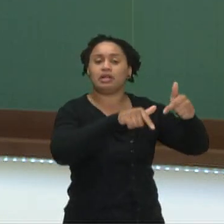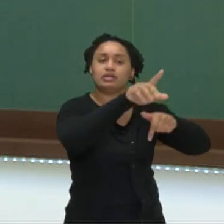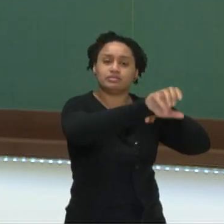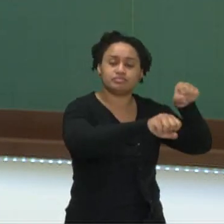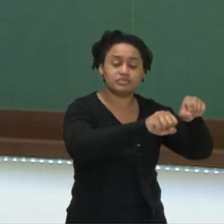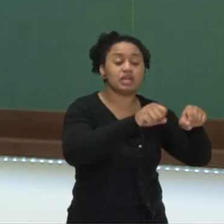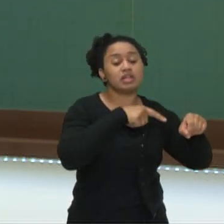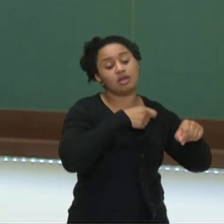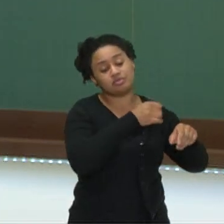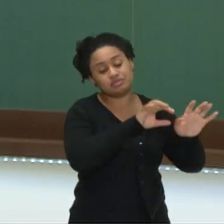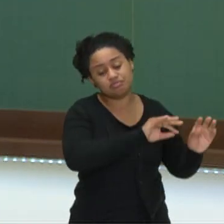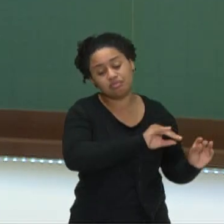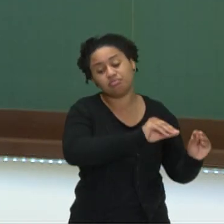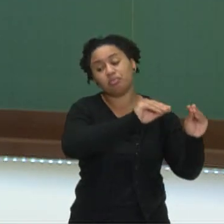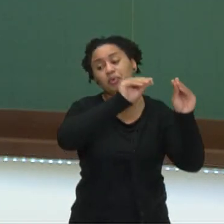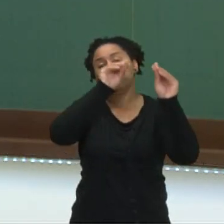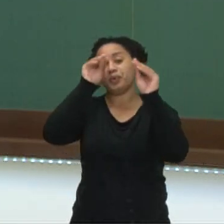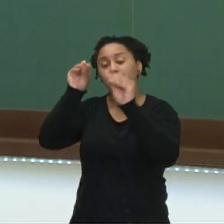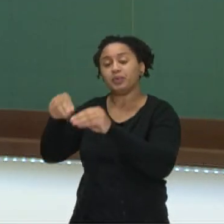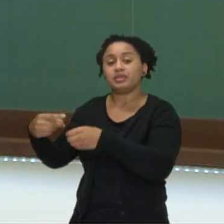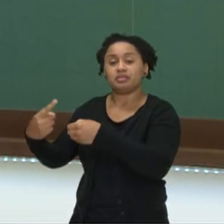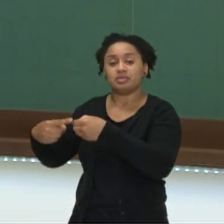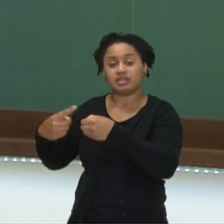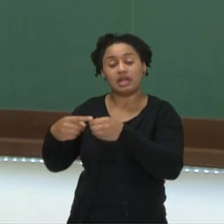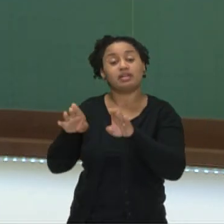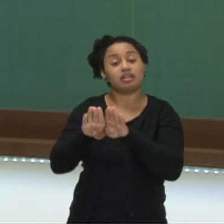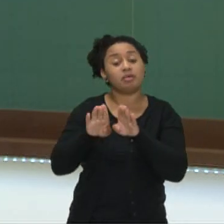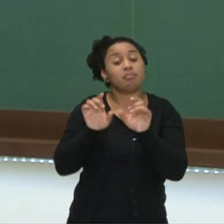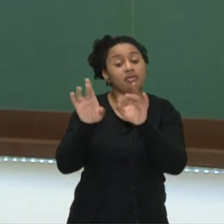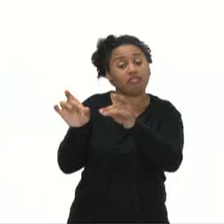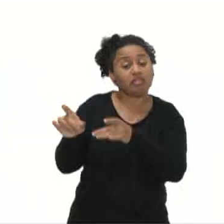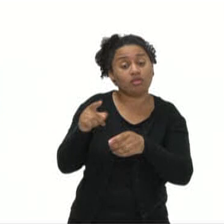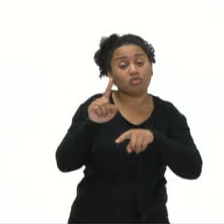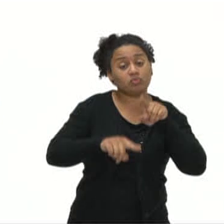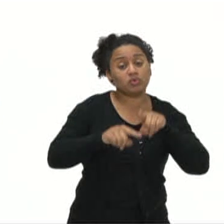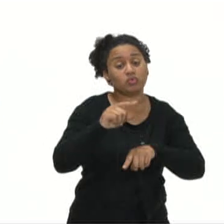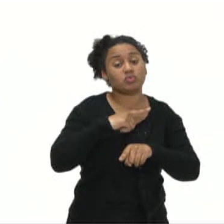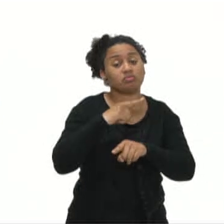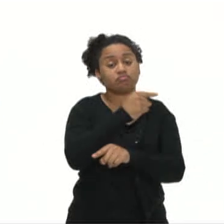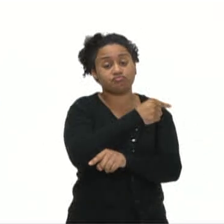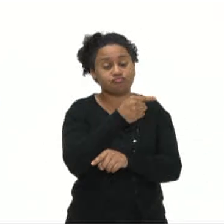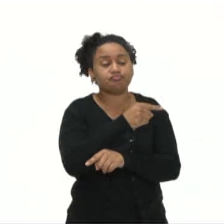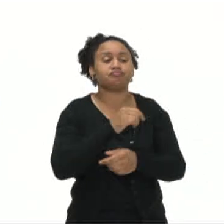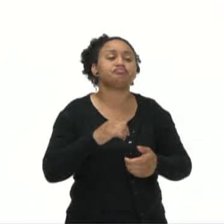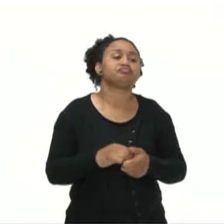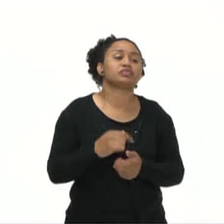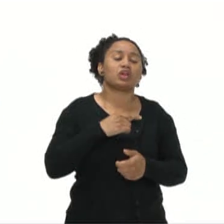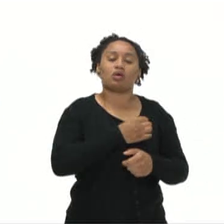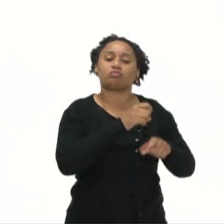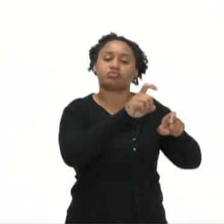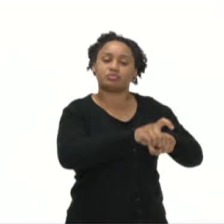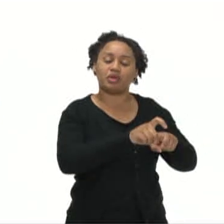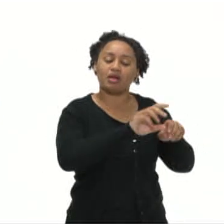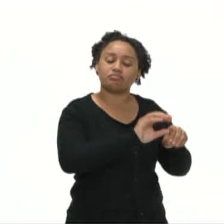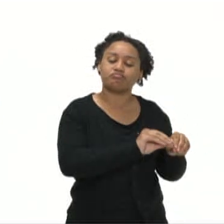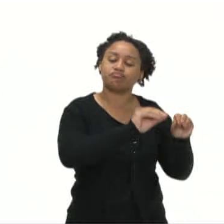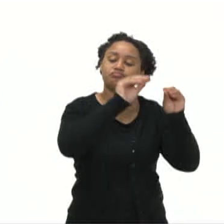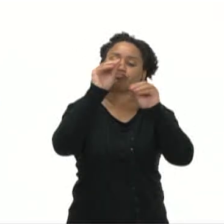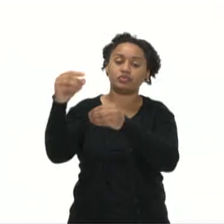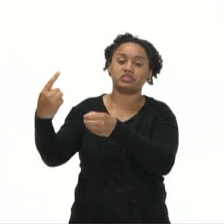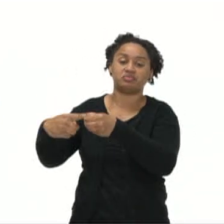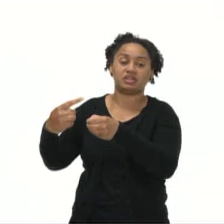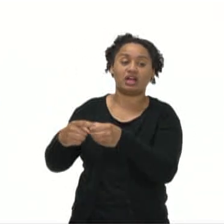sair, né, para escoar também esses produtos produzidos, né? Assim, muitos camponeses que deixam o campo, eles vão para a cidade, e as cidades